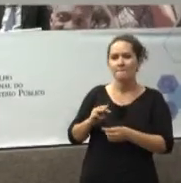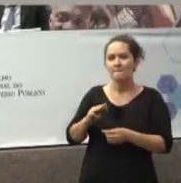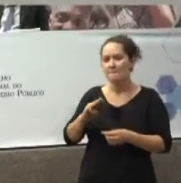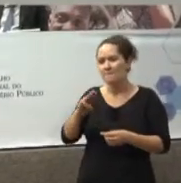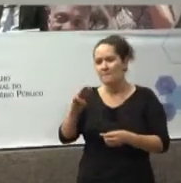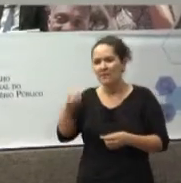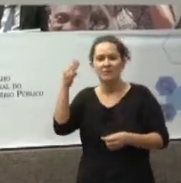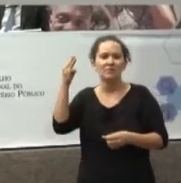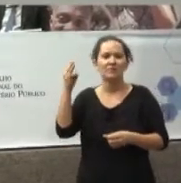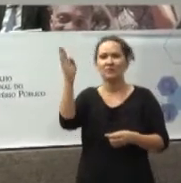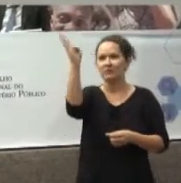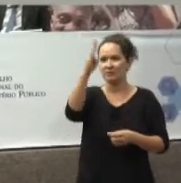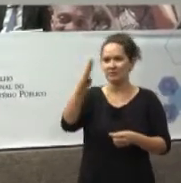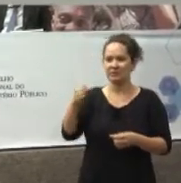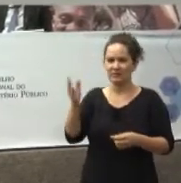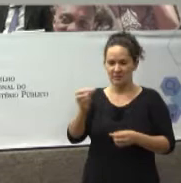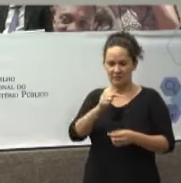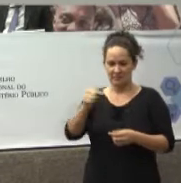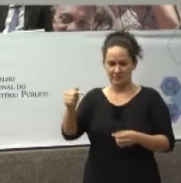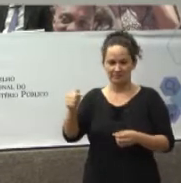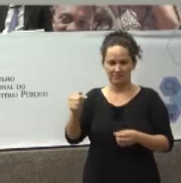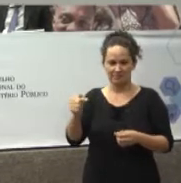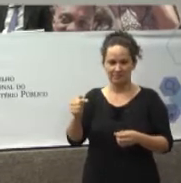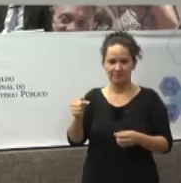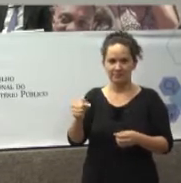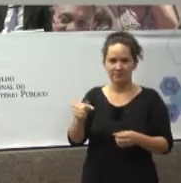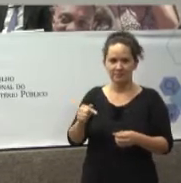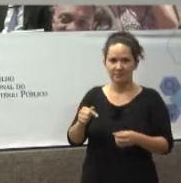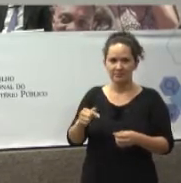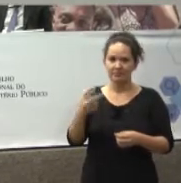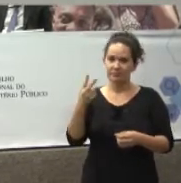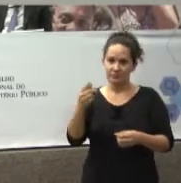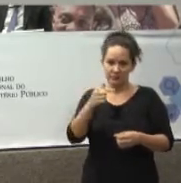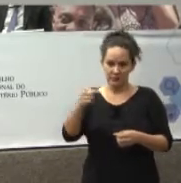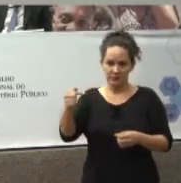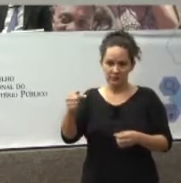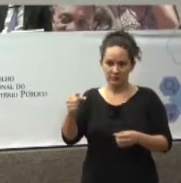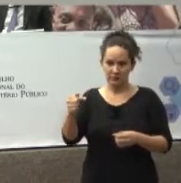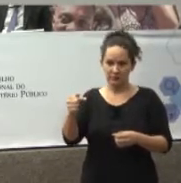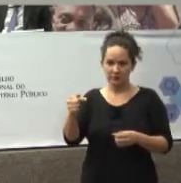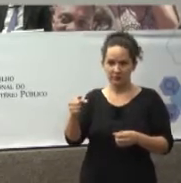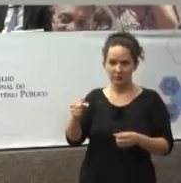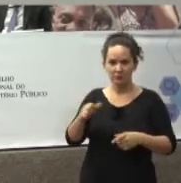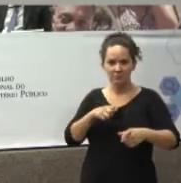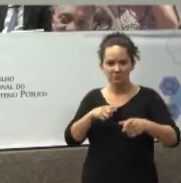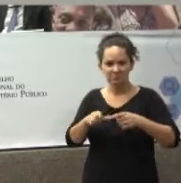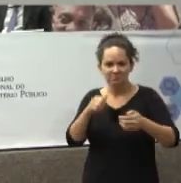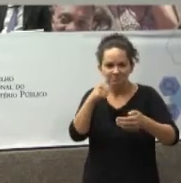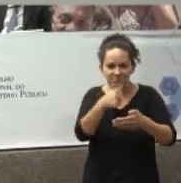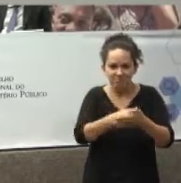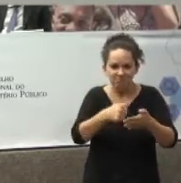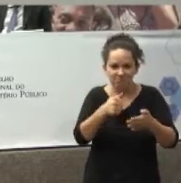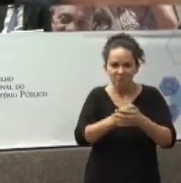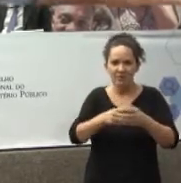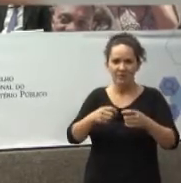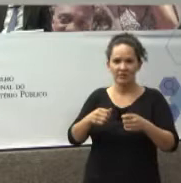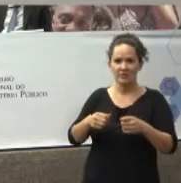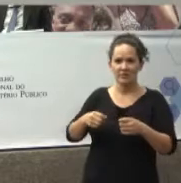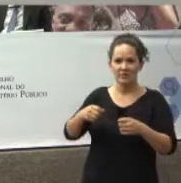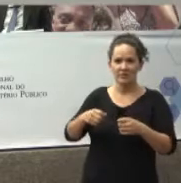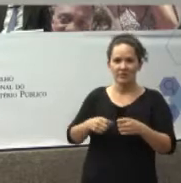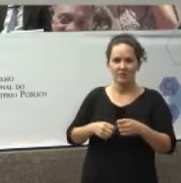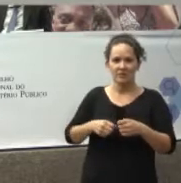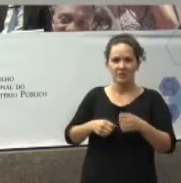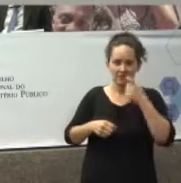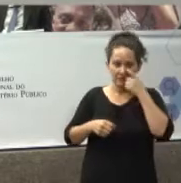brasileiros e essa semana é a com essas são duas semanas de ativismo de combate à violência contra a mulher nós estamos realizando